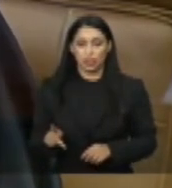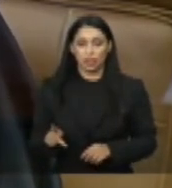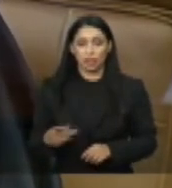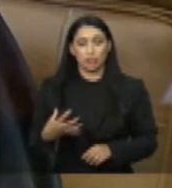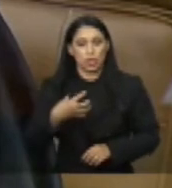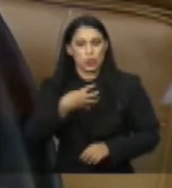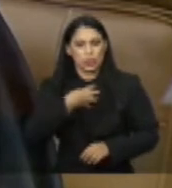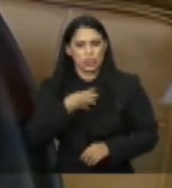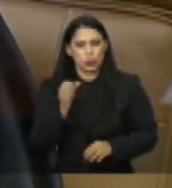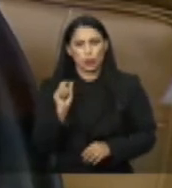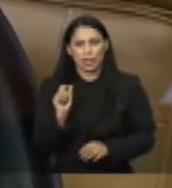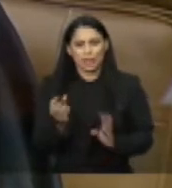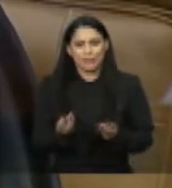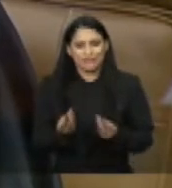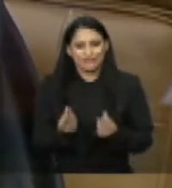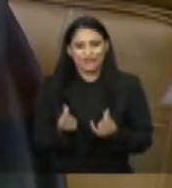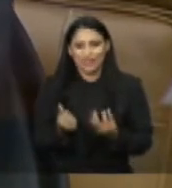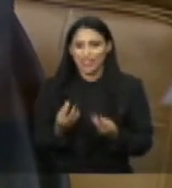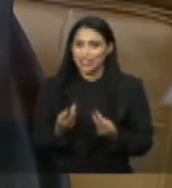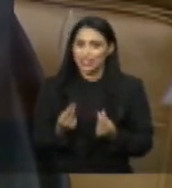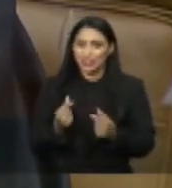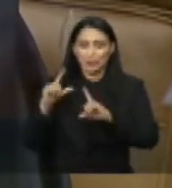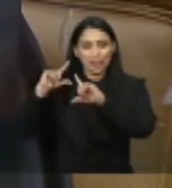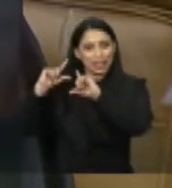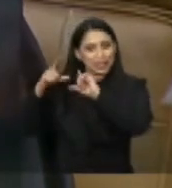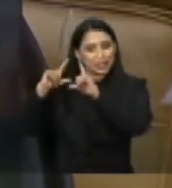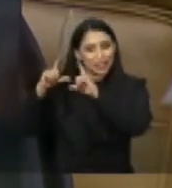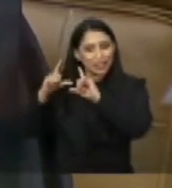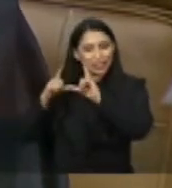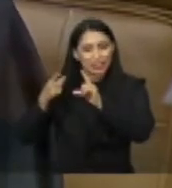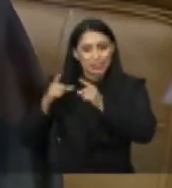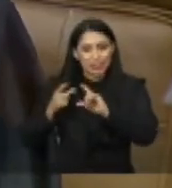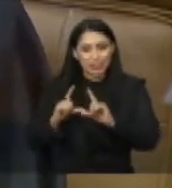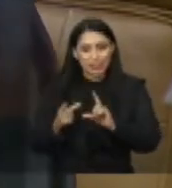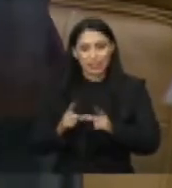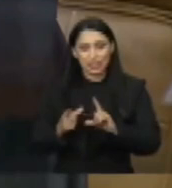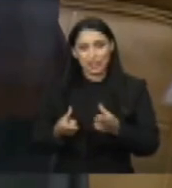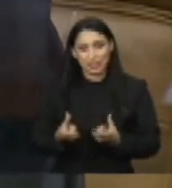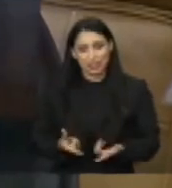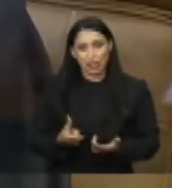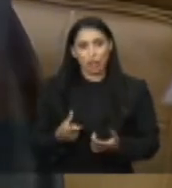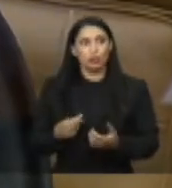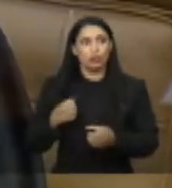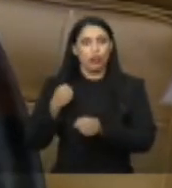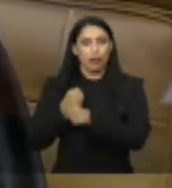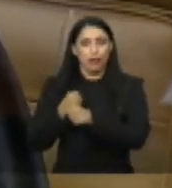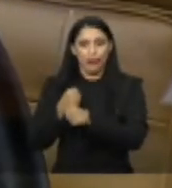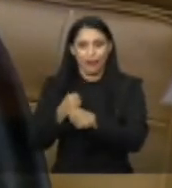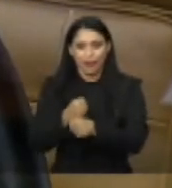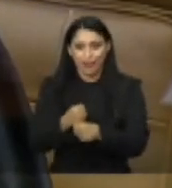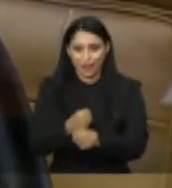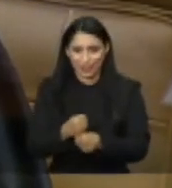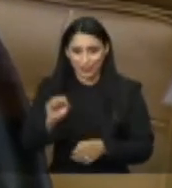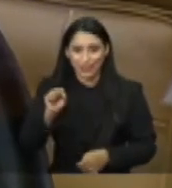sinta sensibilizadíssima a despeito da tradição secular ou de décadas do Supremo,